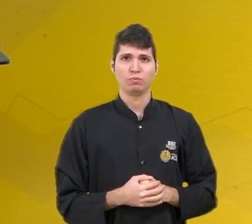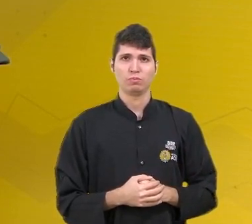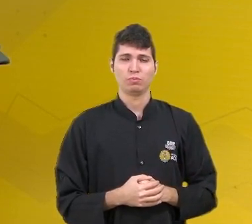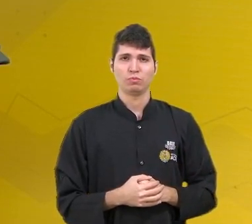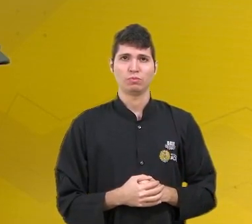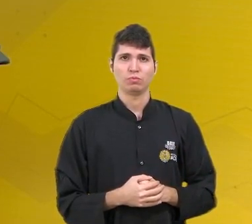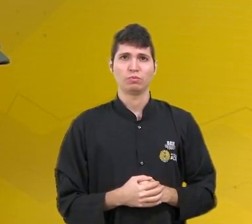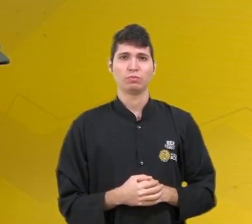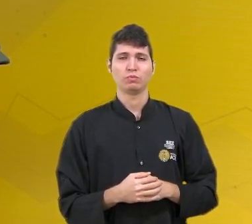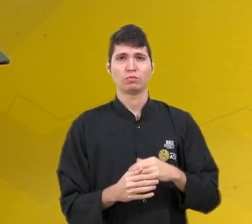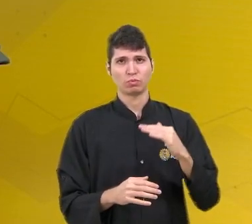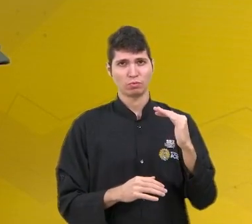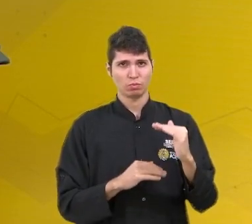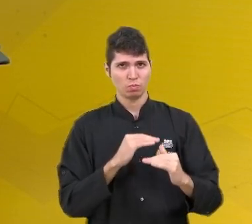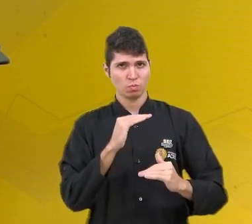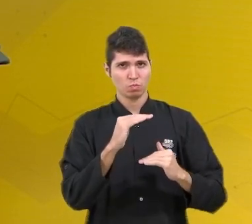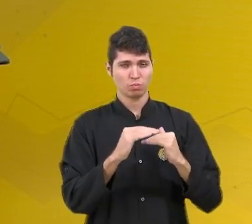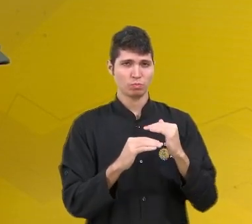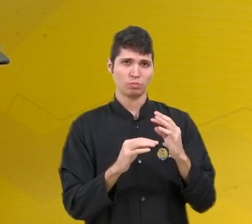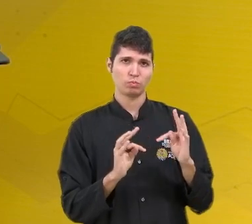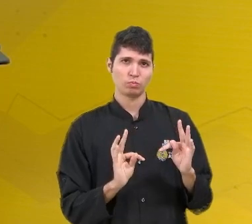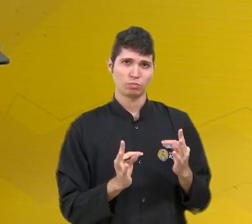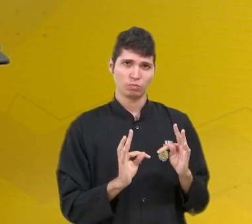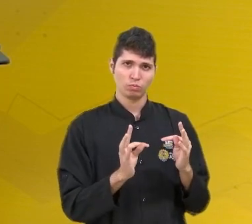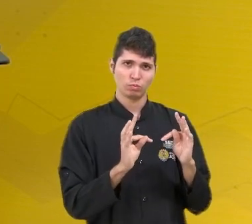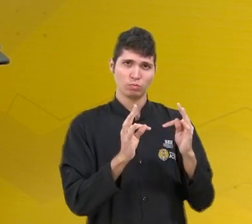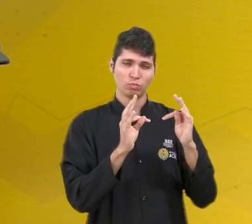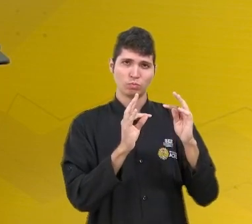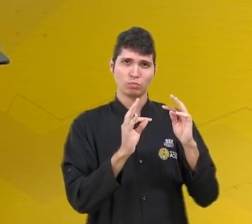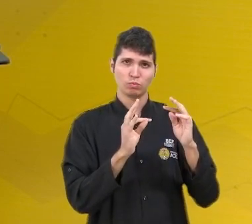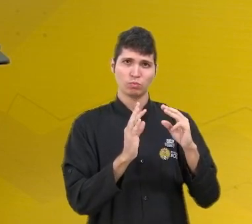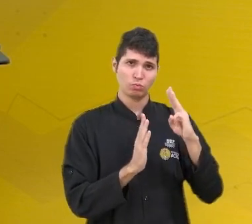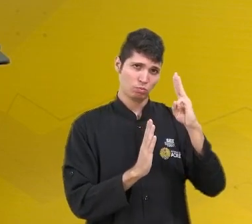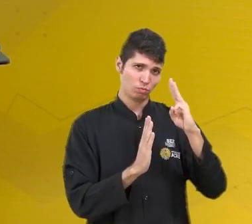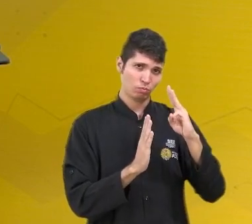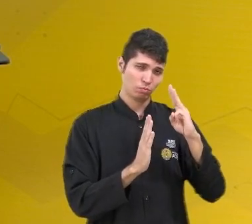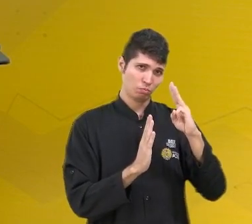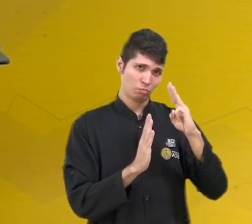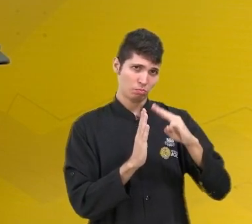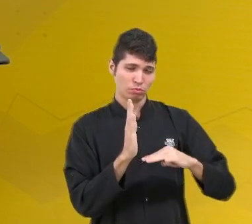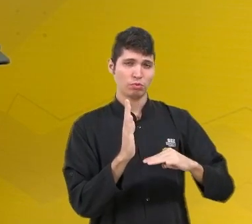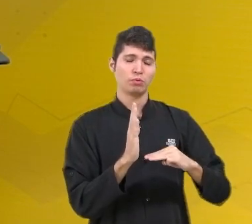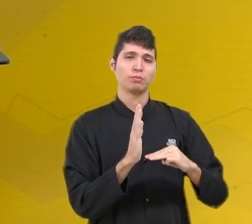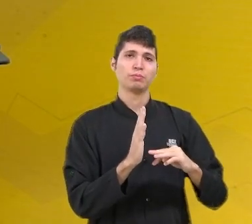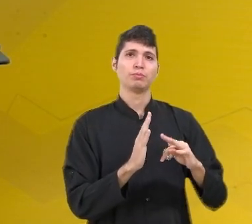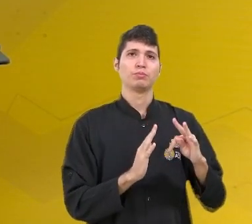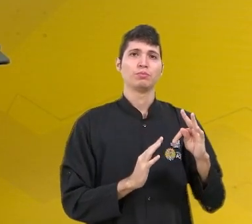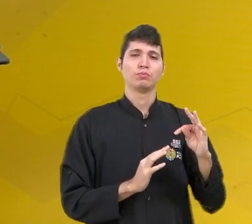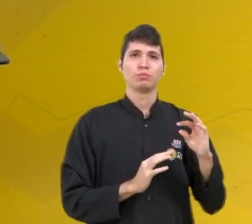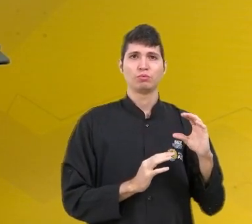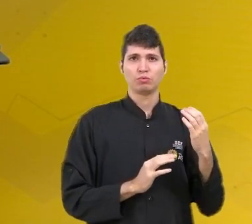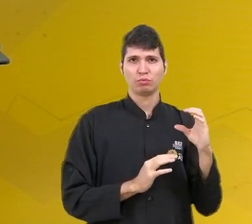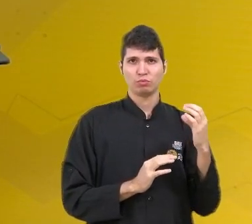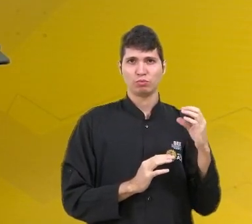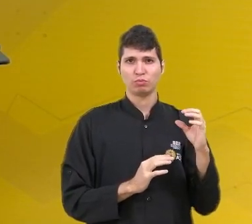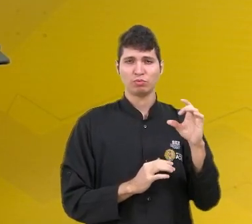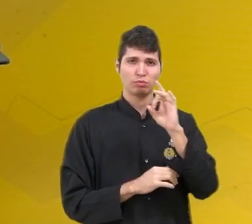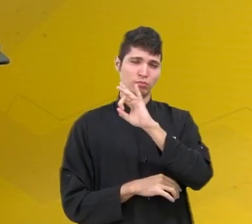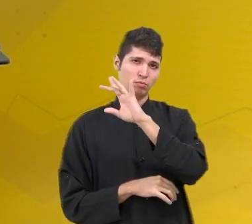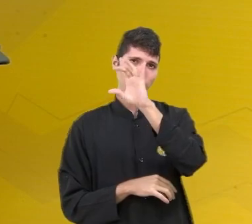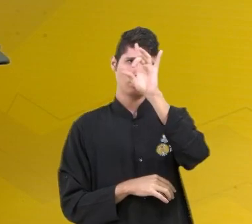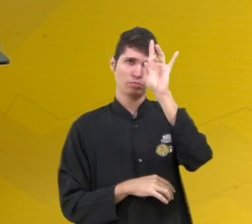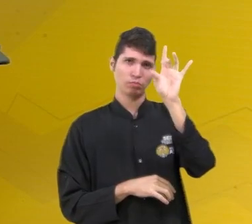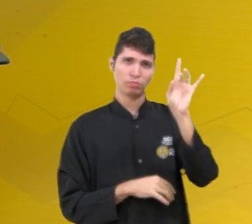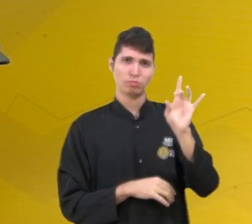o progresso aí da tecnologia, do meio científico e da informação em cada uma dessas regiões.